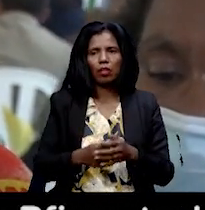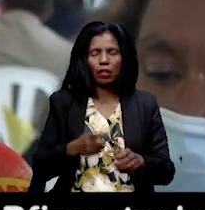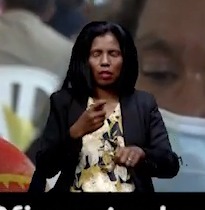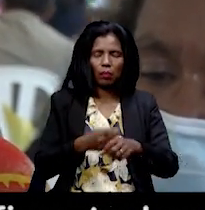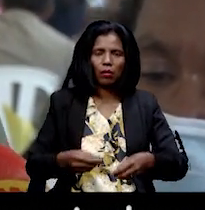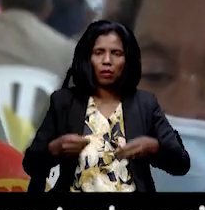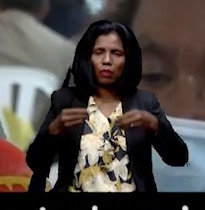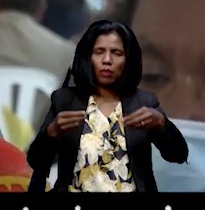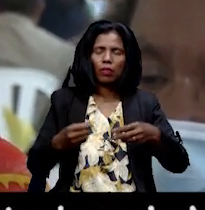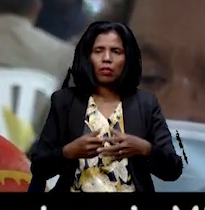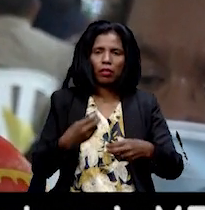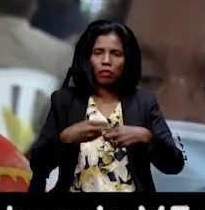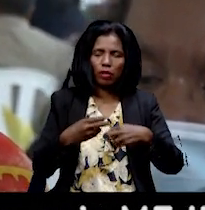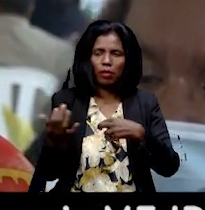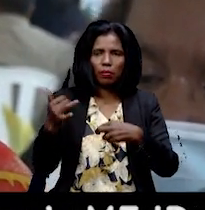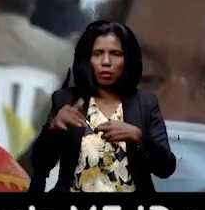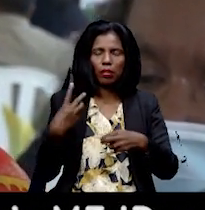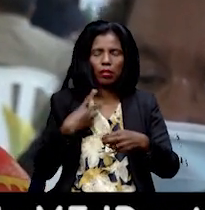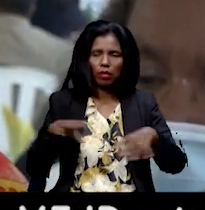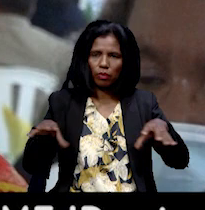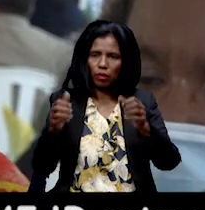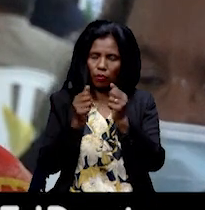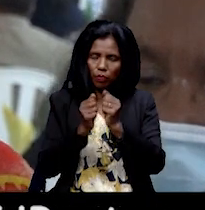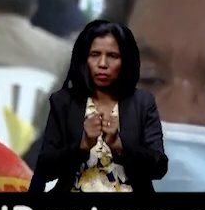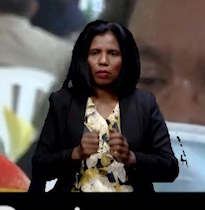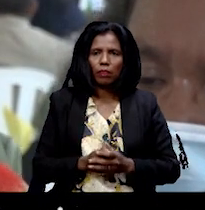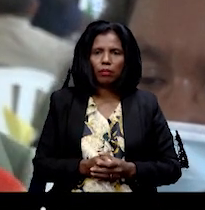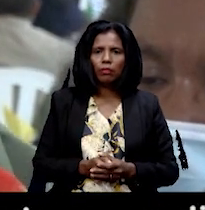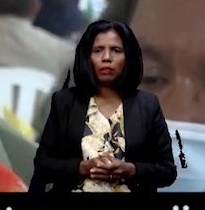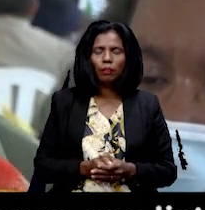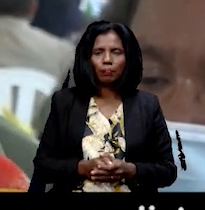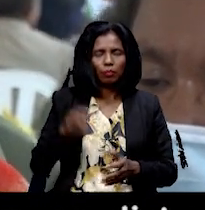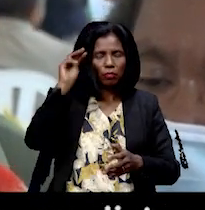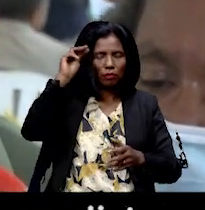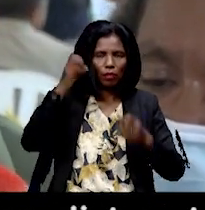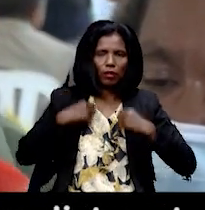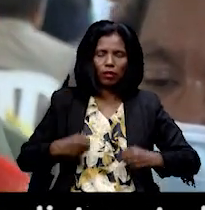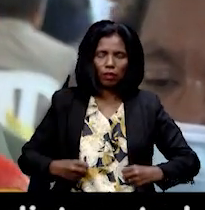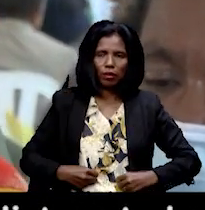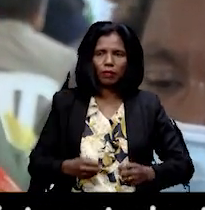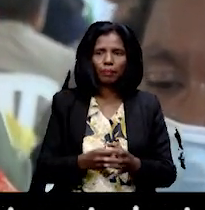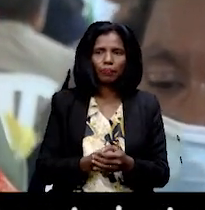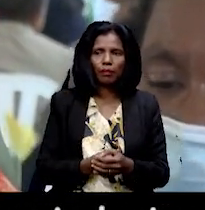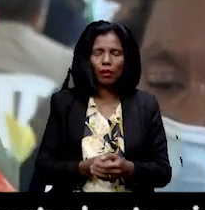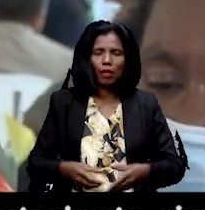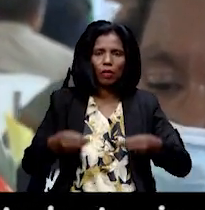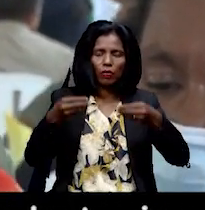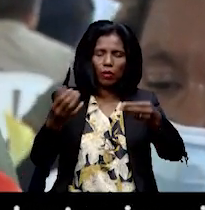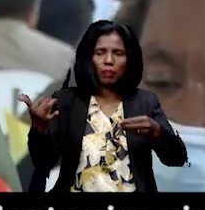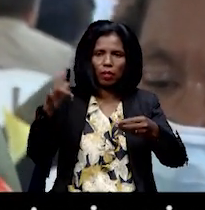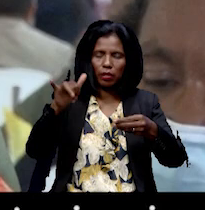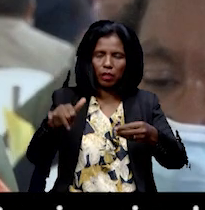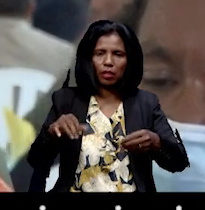favorece ba sira. Ohi ta lo esforço de ne e commitment to Minister Saudinia ohi maka entrega ba sira inclui